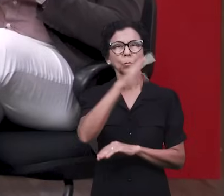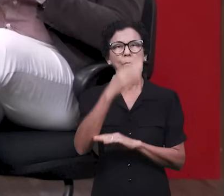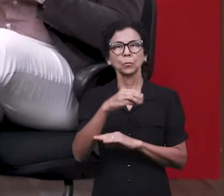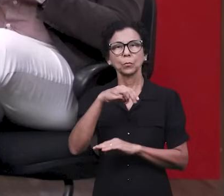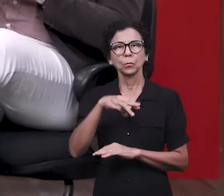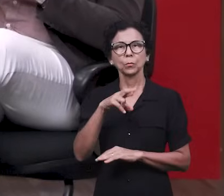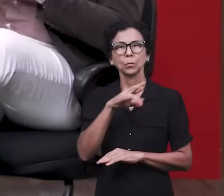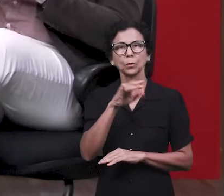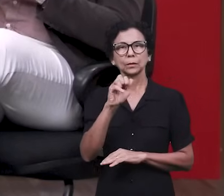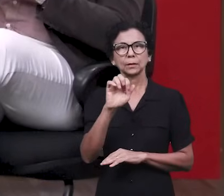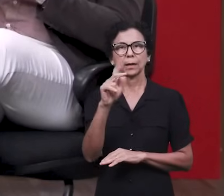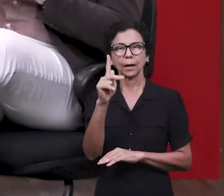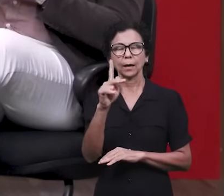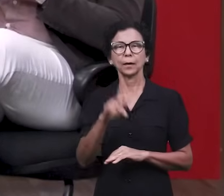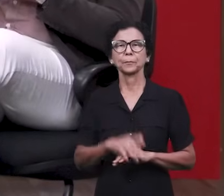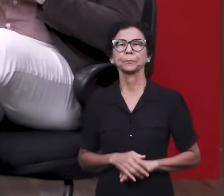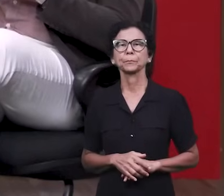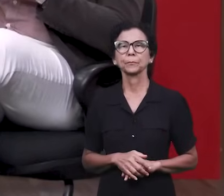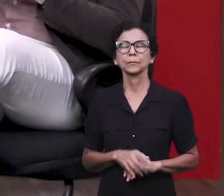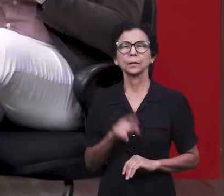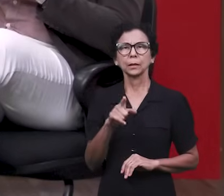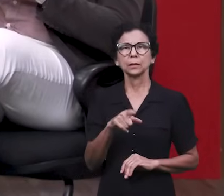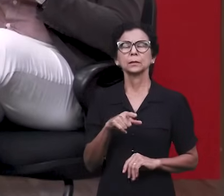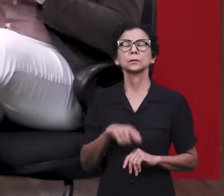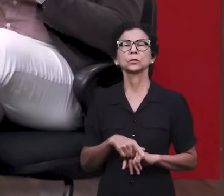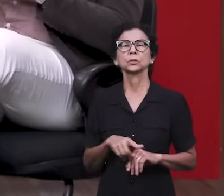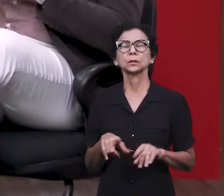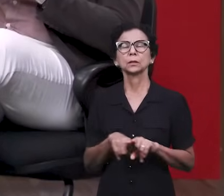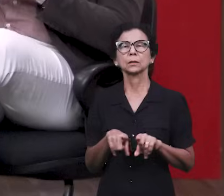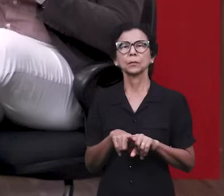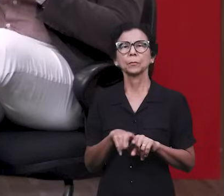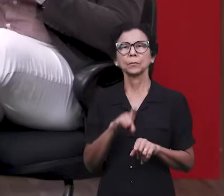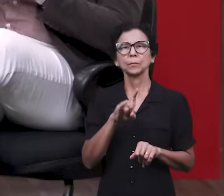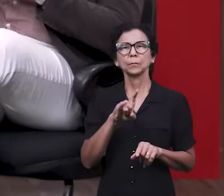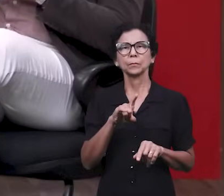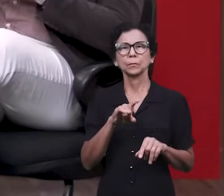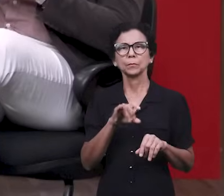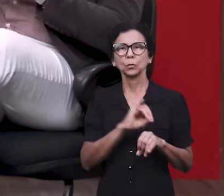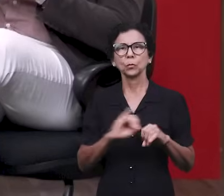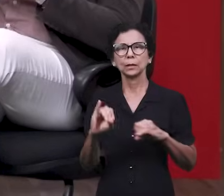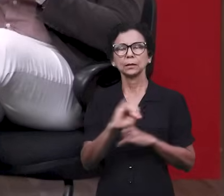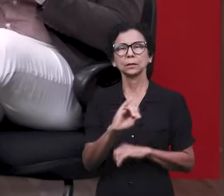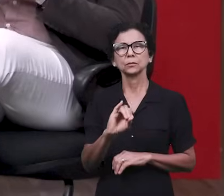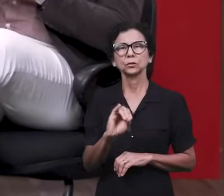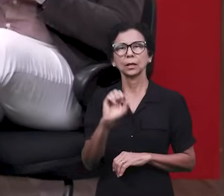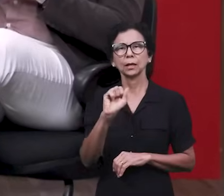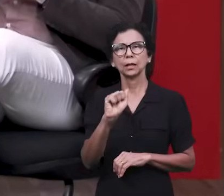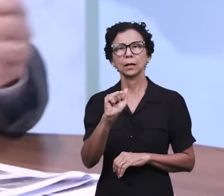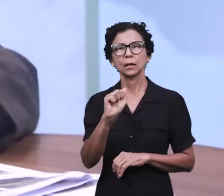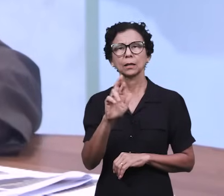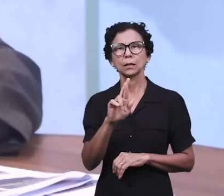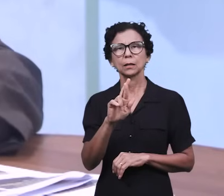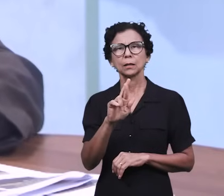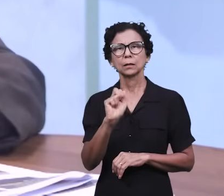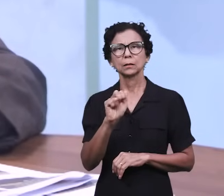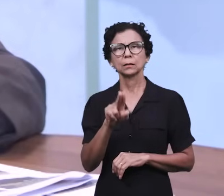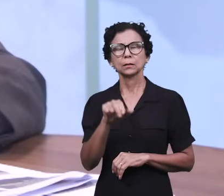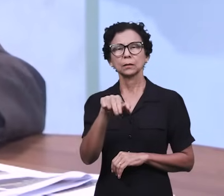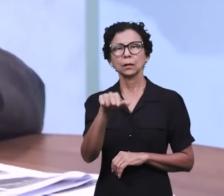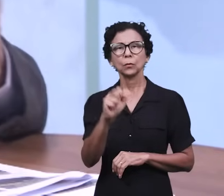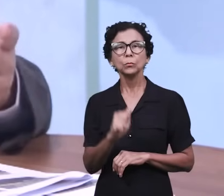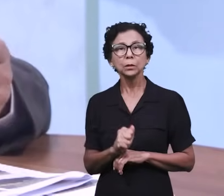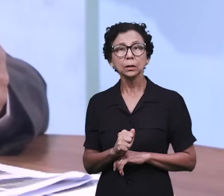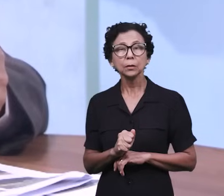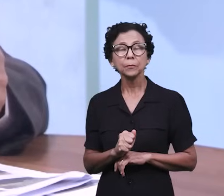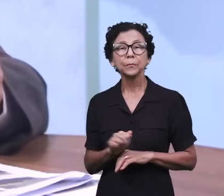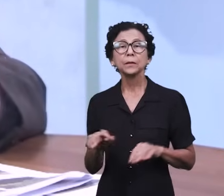Lembrando aqui que Moriá é um monte onde estava realmente a Eira de Araúna, mas era Jerusalém, onde também,